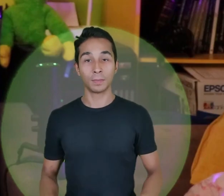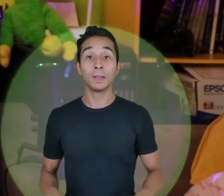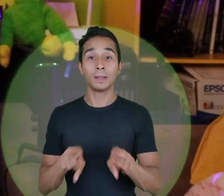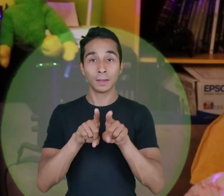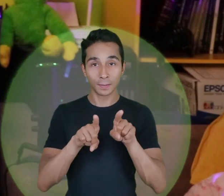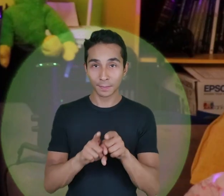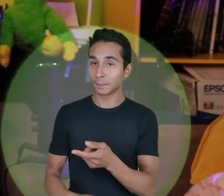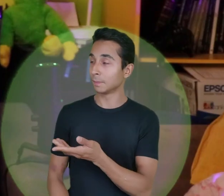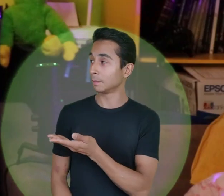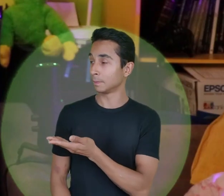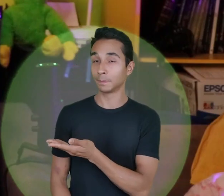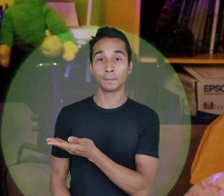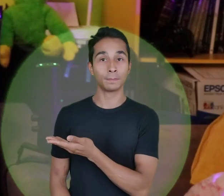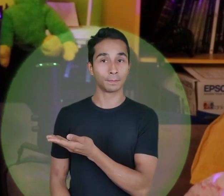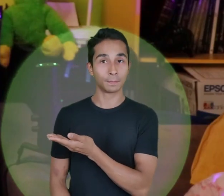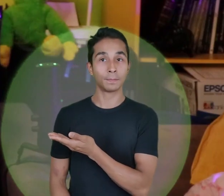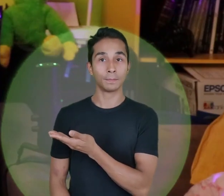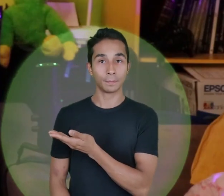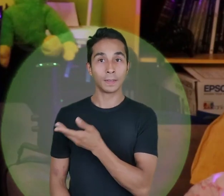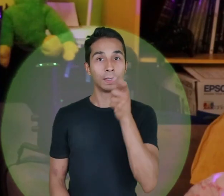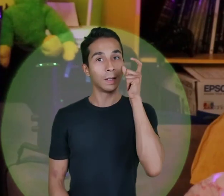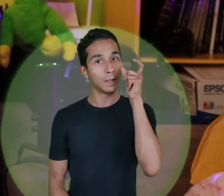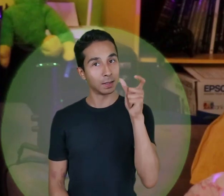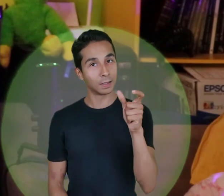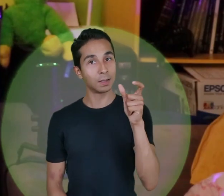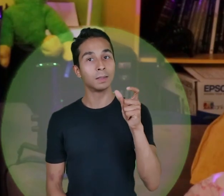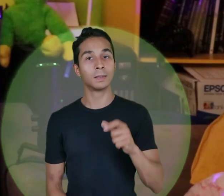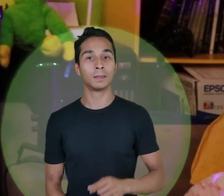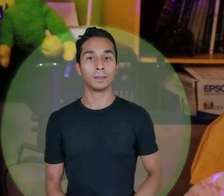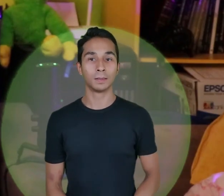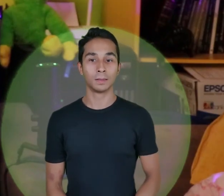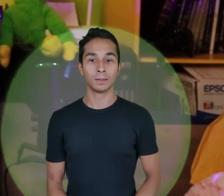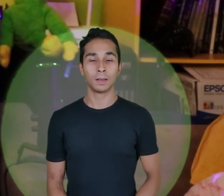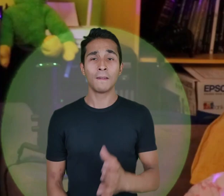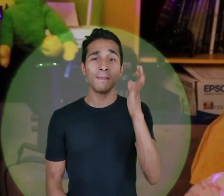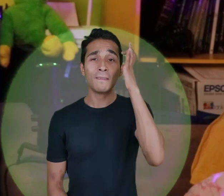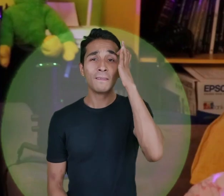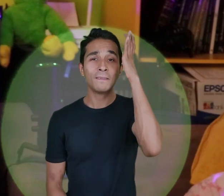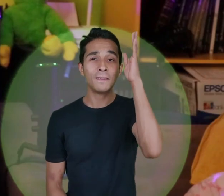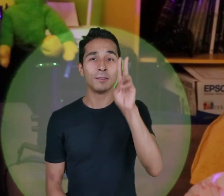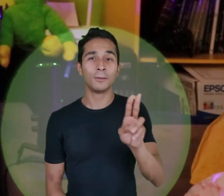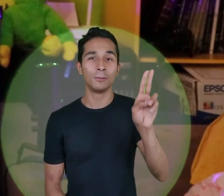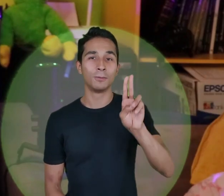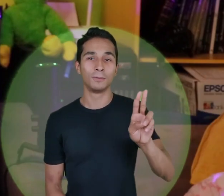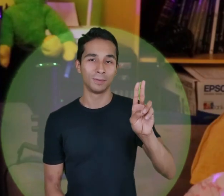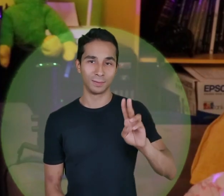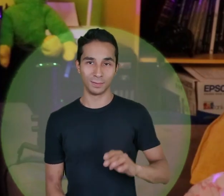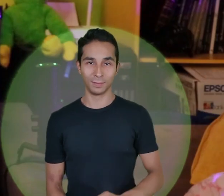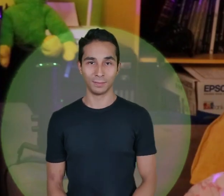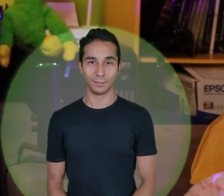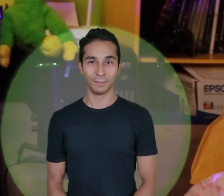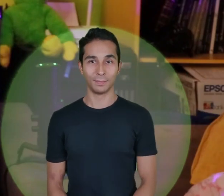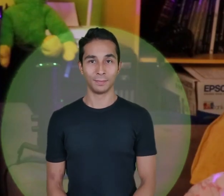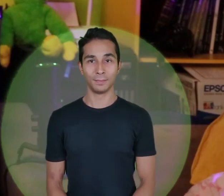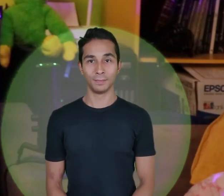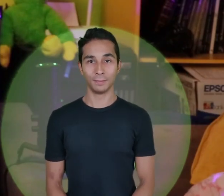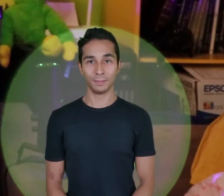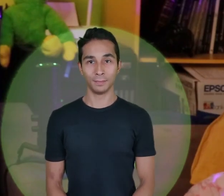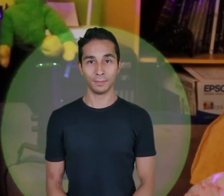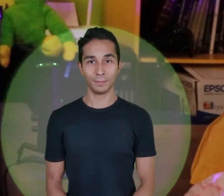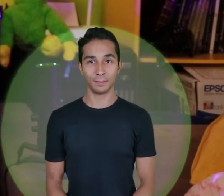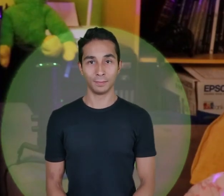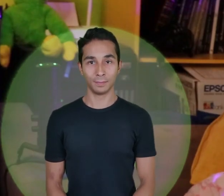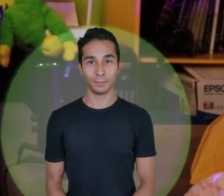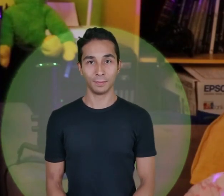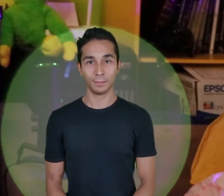né. E aí tem o Canva, né, que é uma plataforma que é muito interessante, que ela é muito intuitiva também, então você pode ali... Muitas